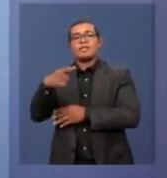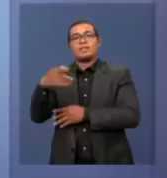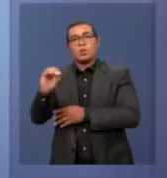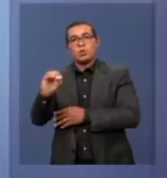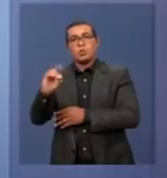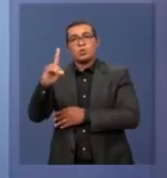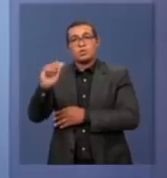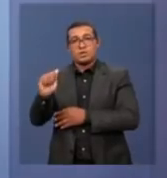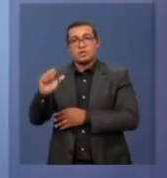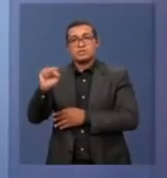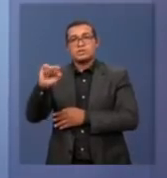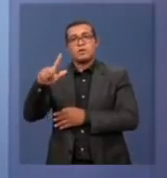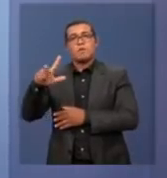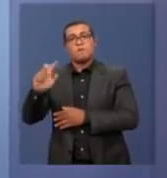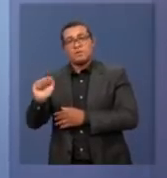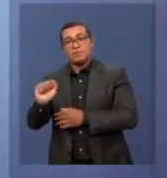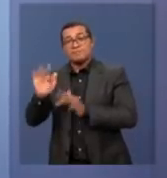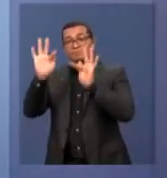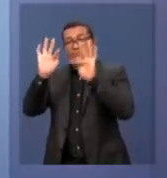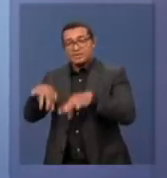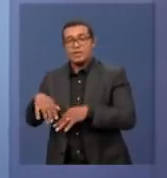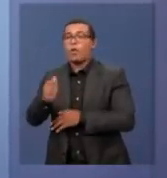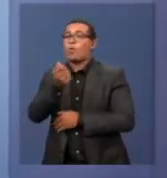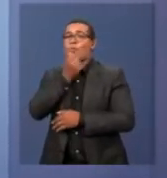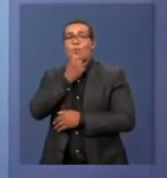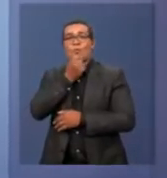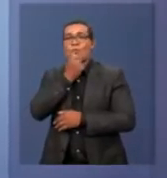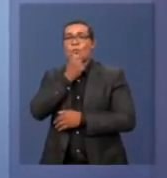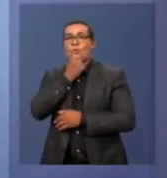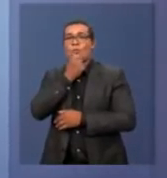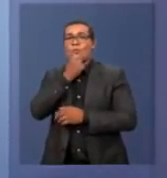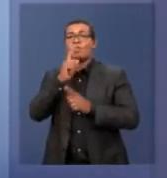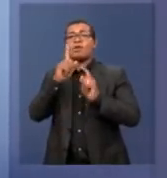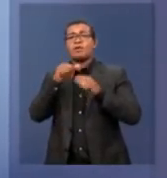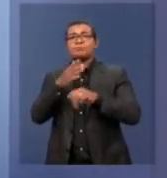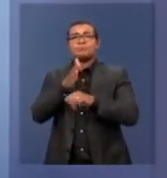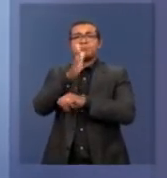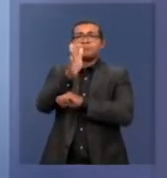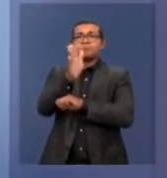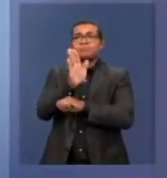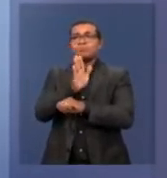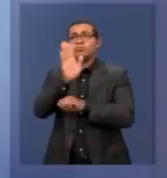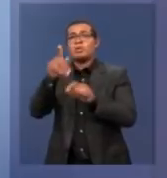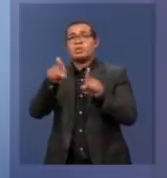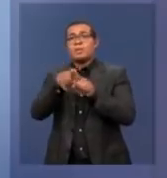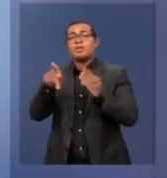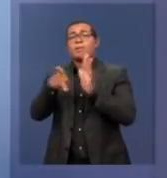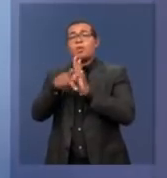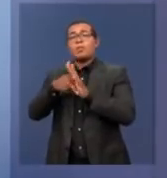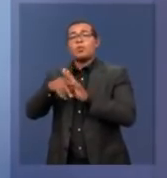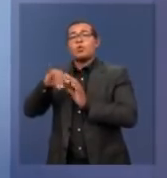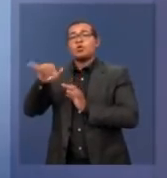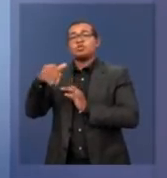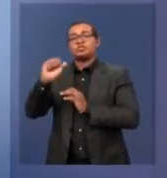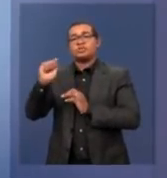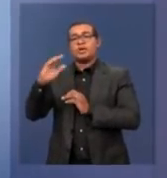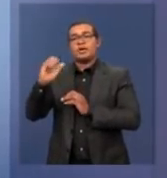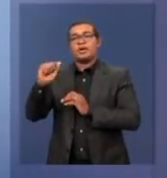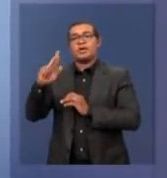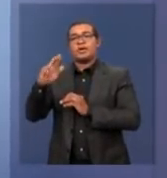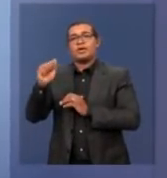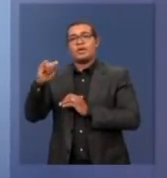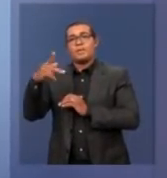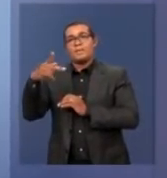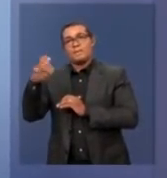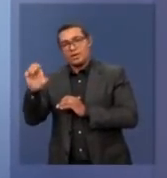não foi concluída e darmos início ao portal do princípio de concluir o contorno de jacaraípe a nova almeida iniciar no contorno do